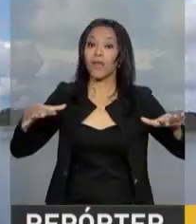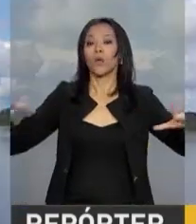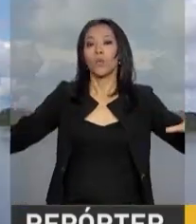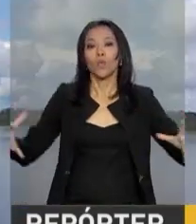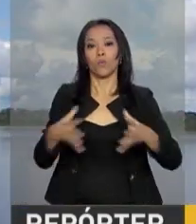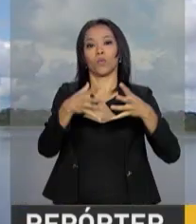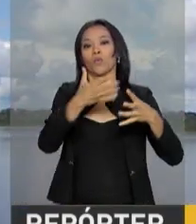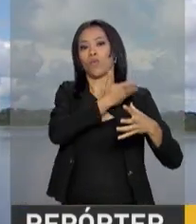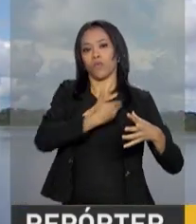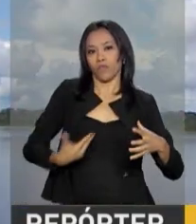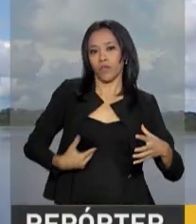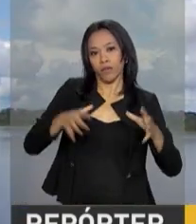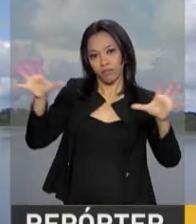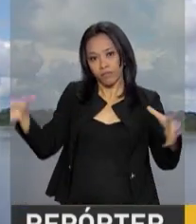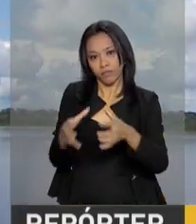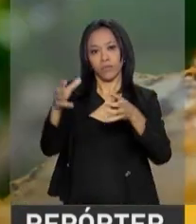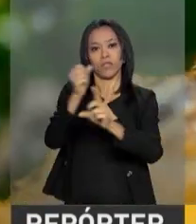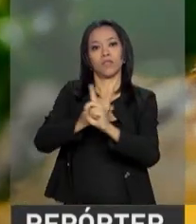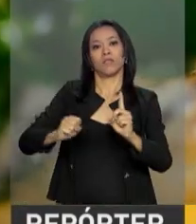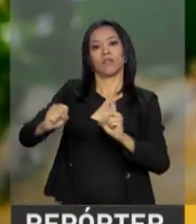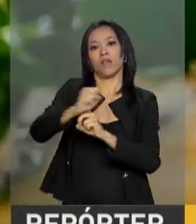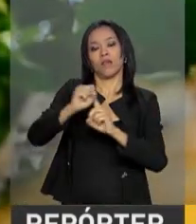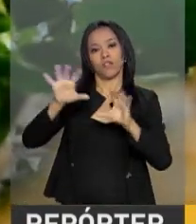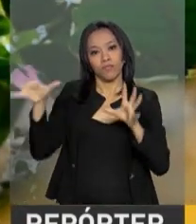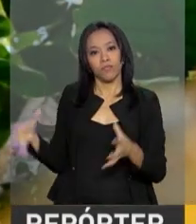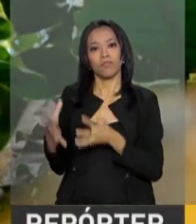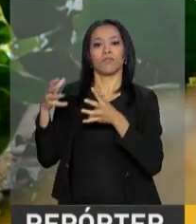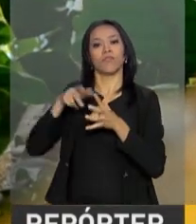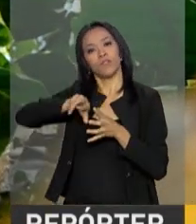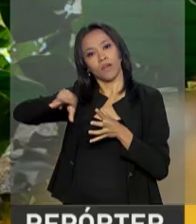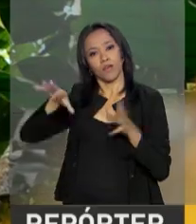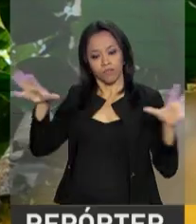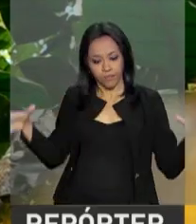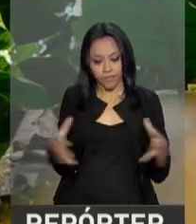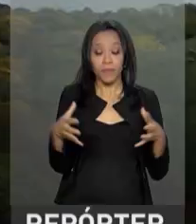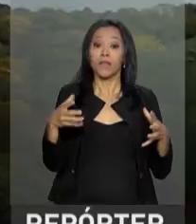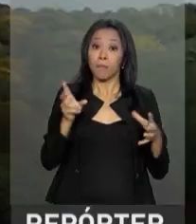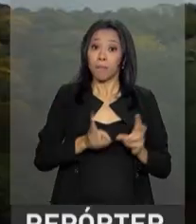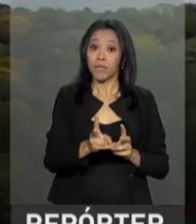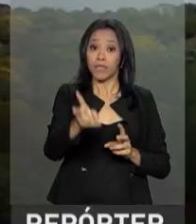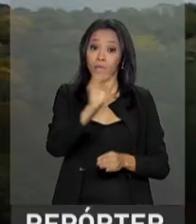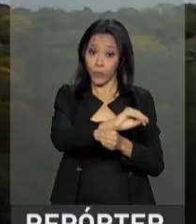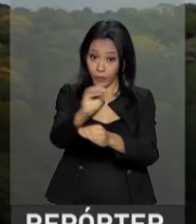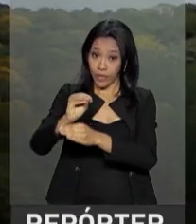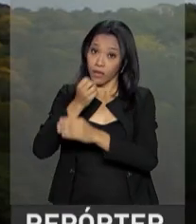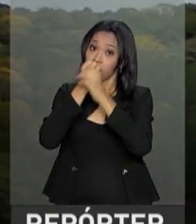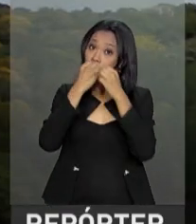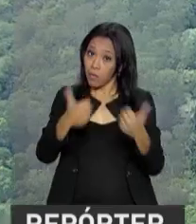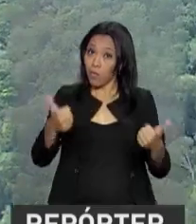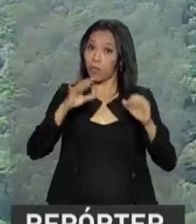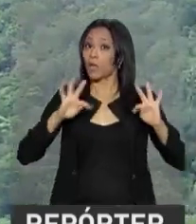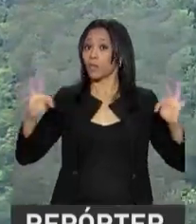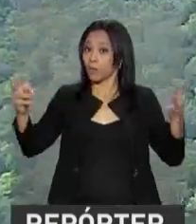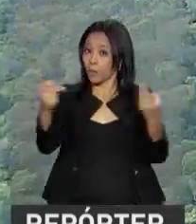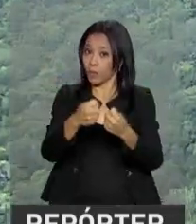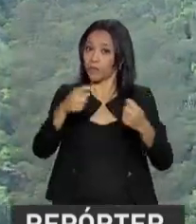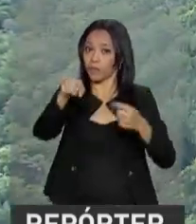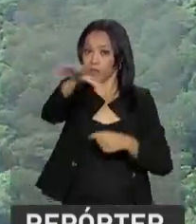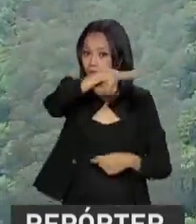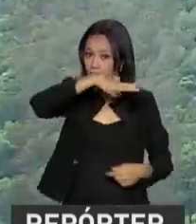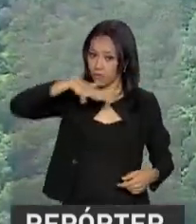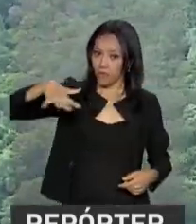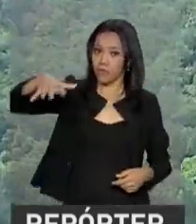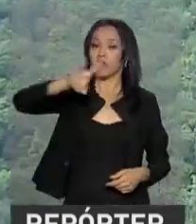instituições produtores ea sociedade para mostrar que manter a floresta em pé é sim um bom negócio de um lado serão